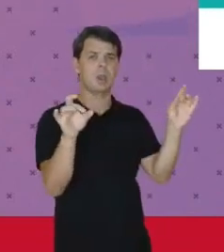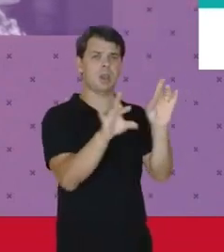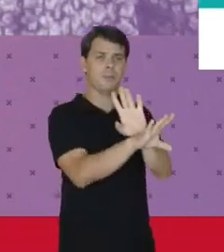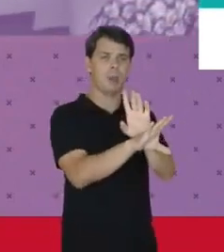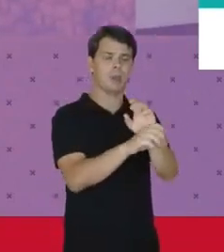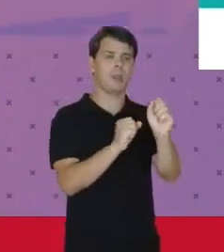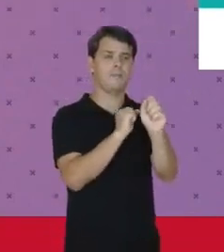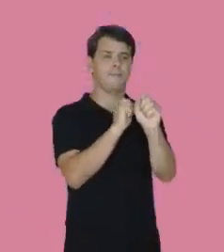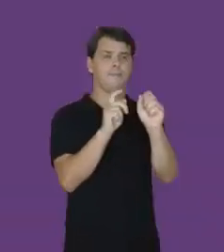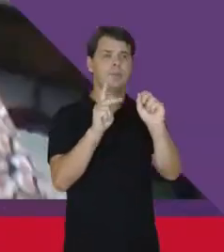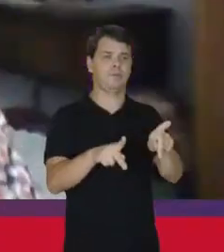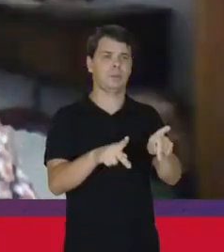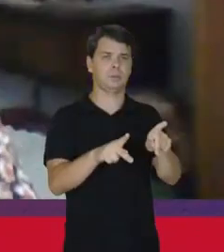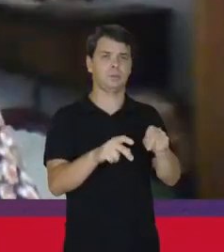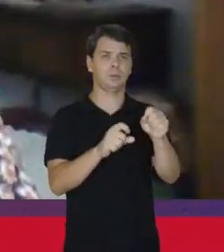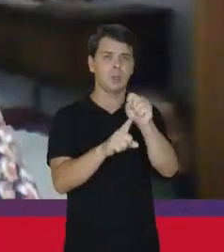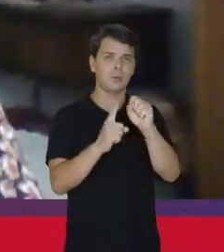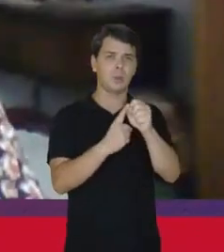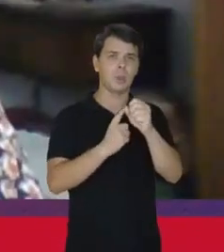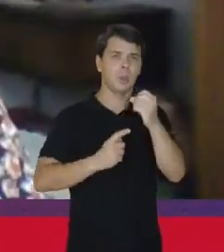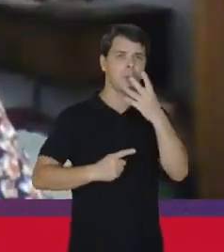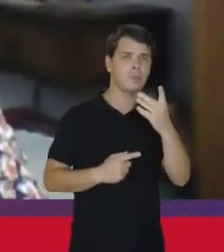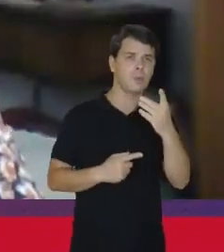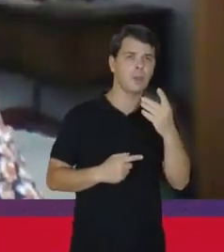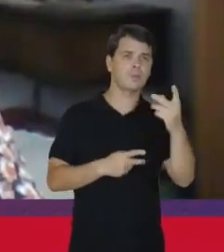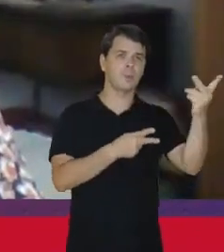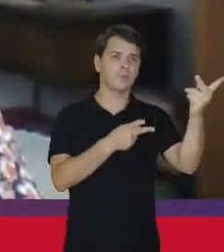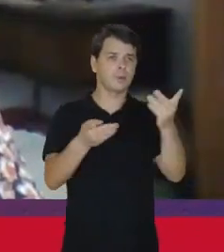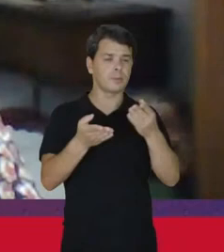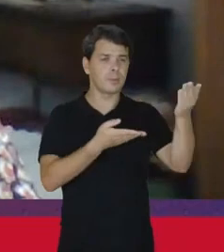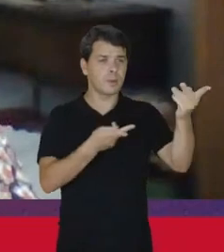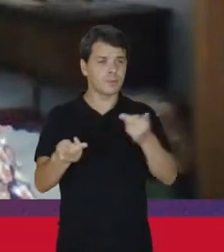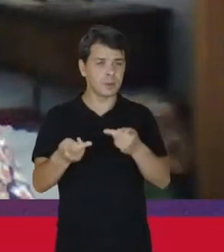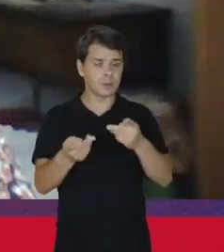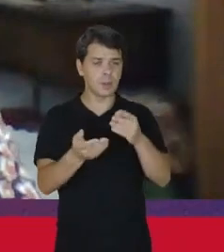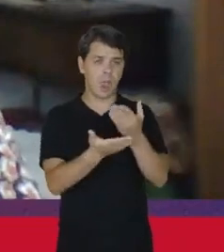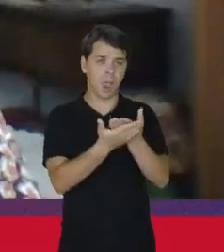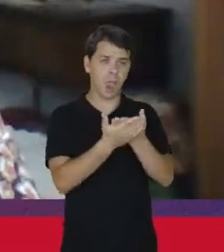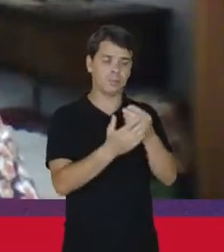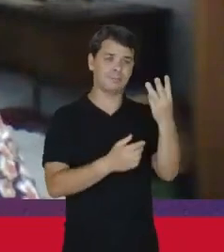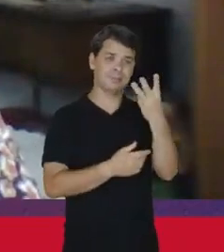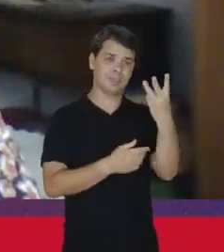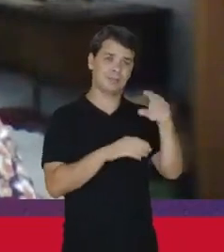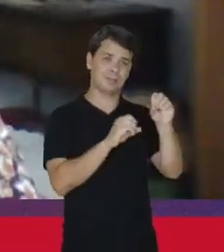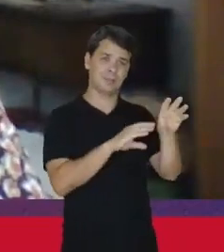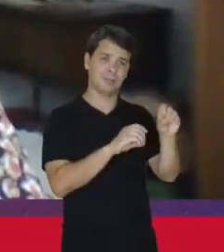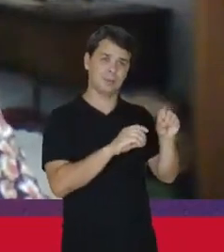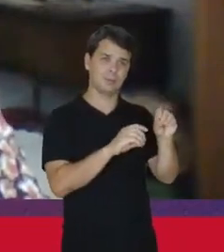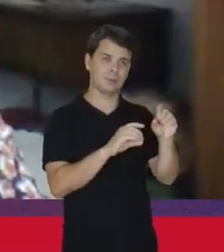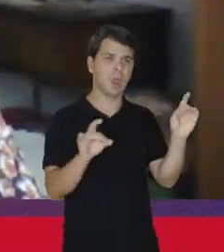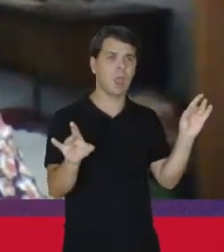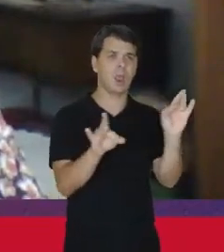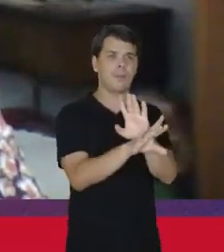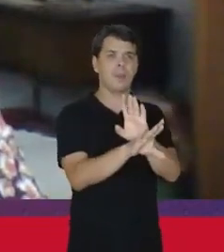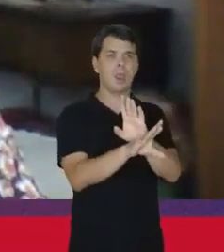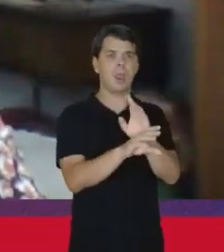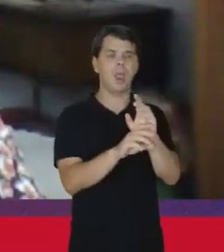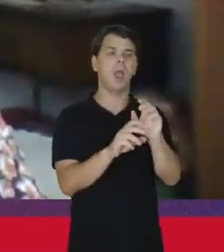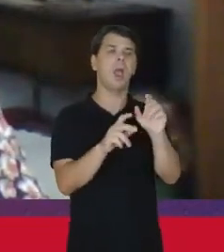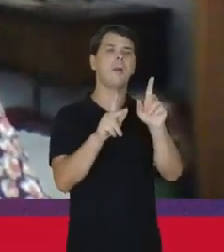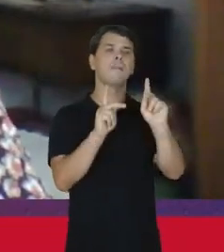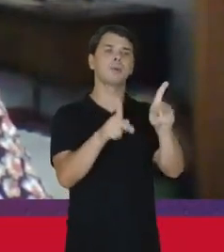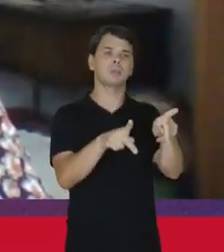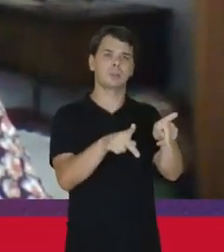Previdência Social. Olá, seja bem-vindo à nossa aula 3. Hoje nós vamos falar sobre o desmonte da Previdência